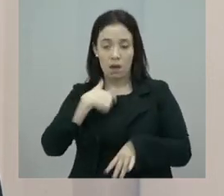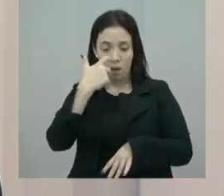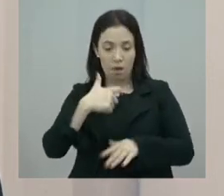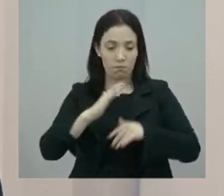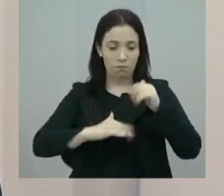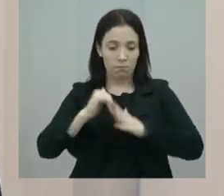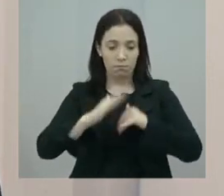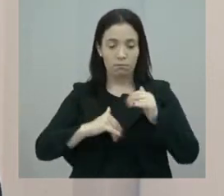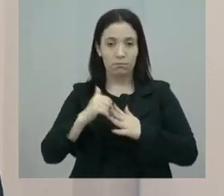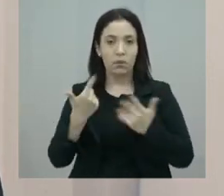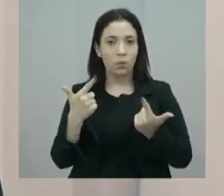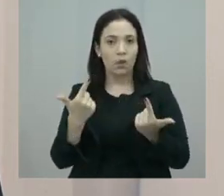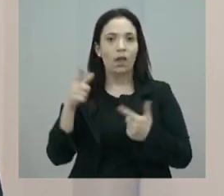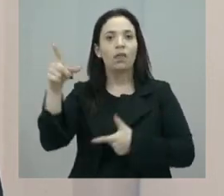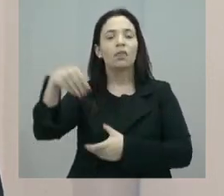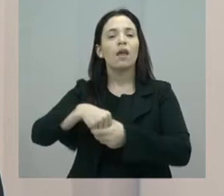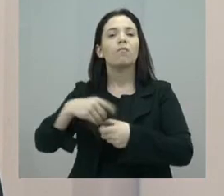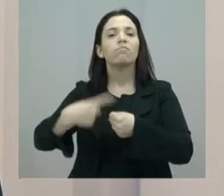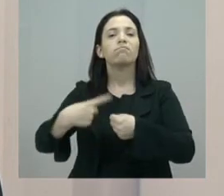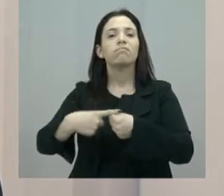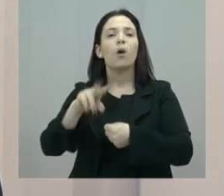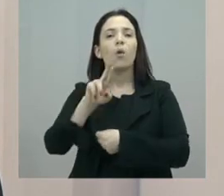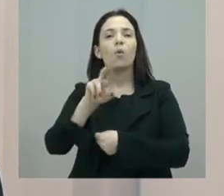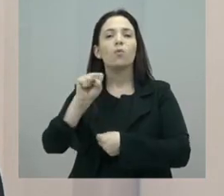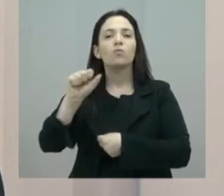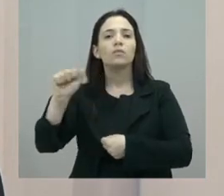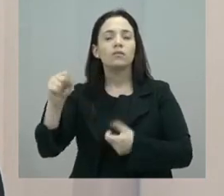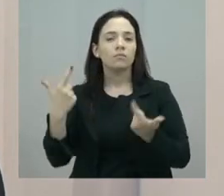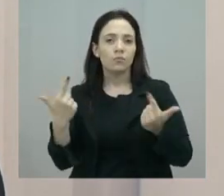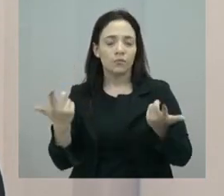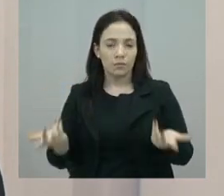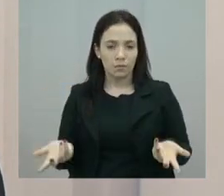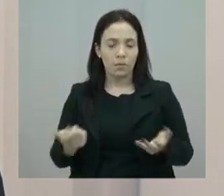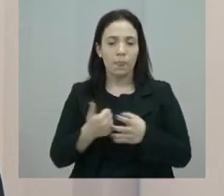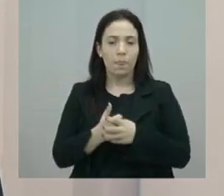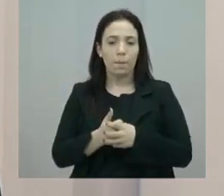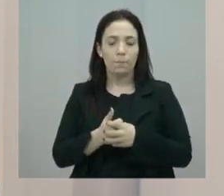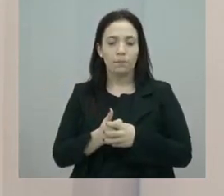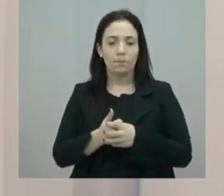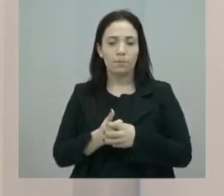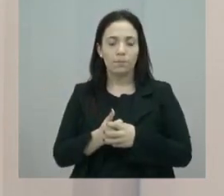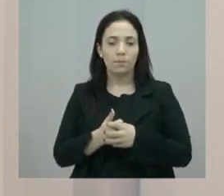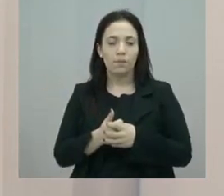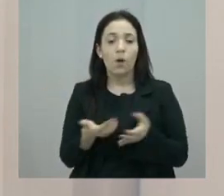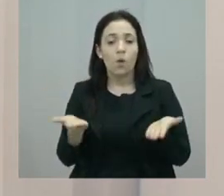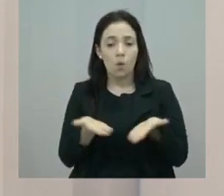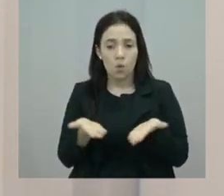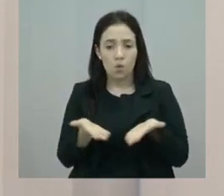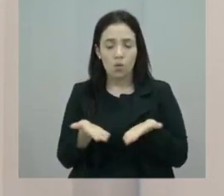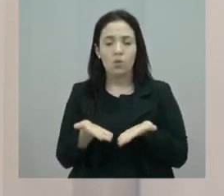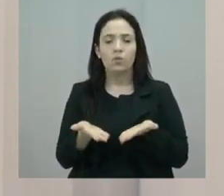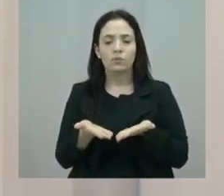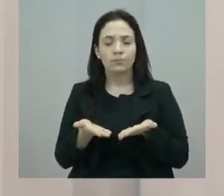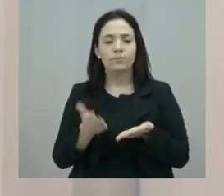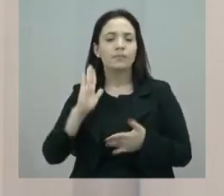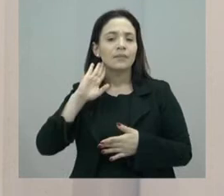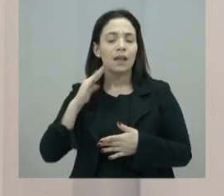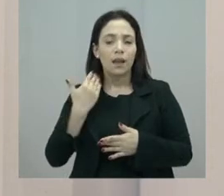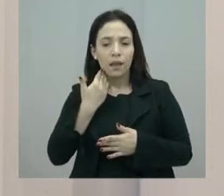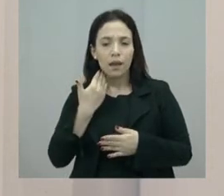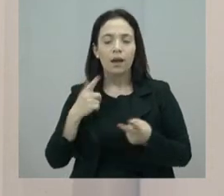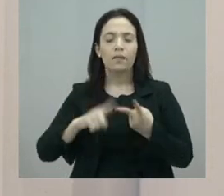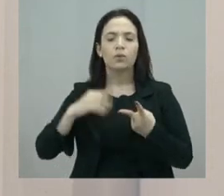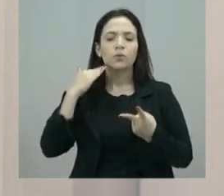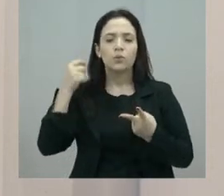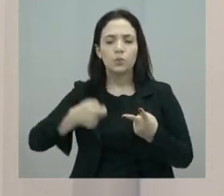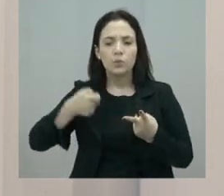no município de Russas para ouvir a criança como a lei manda, né? E realmente, hoje, os delegados e juízes do